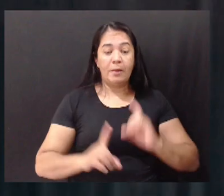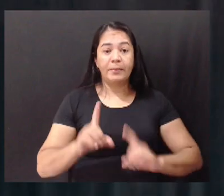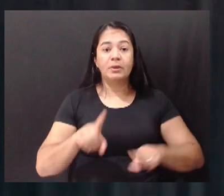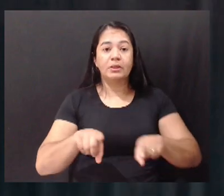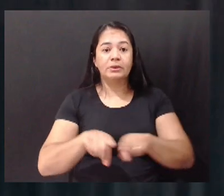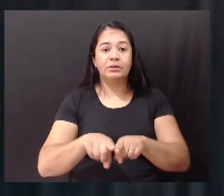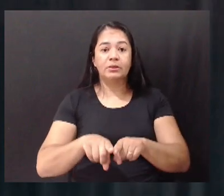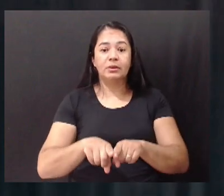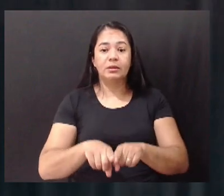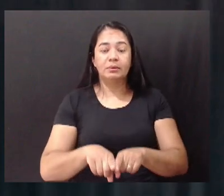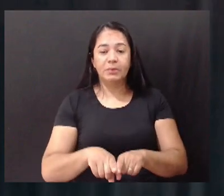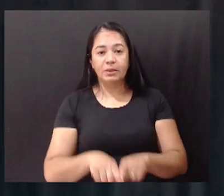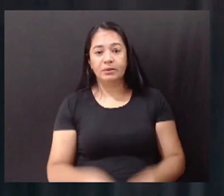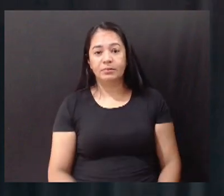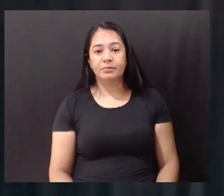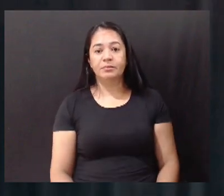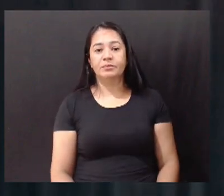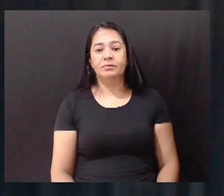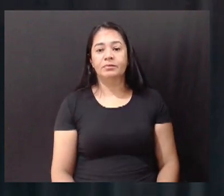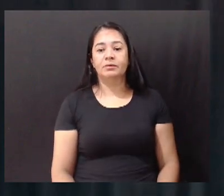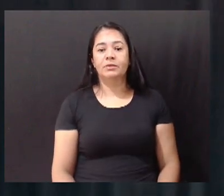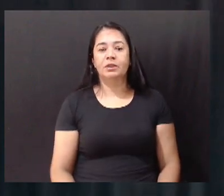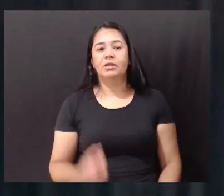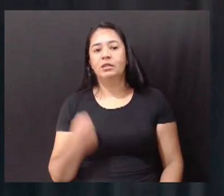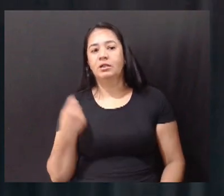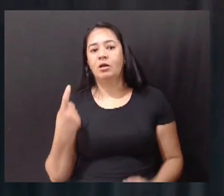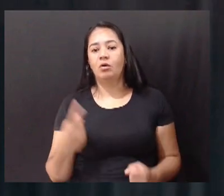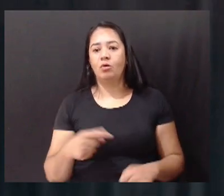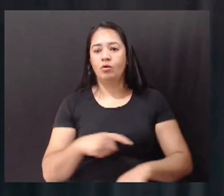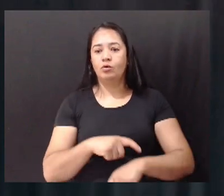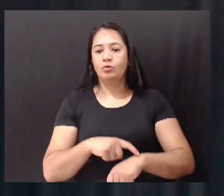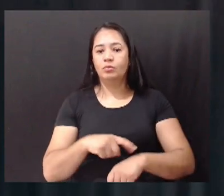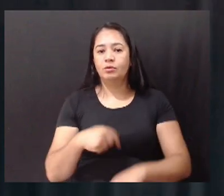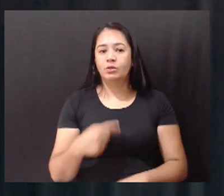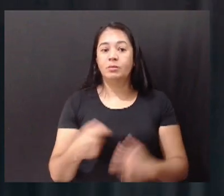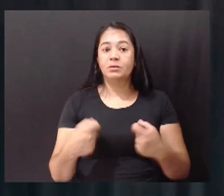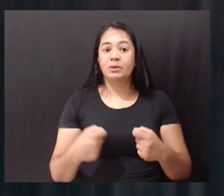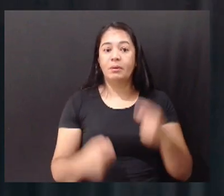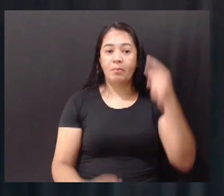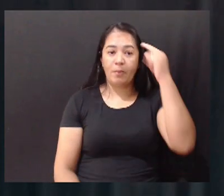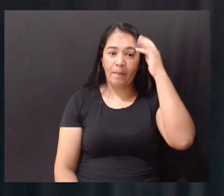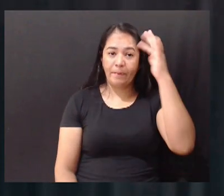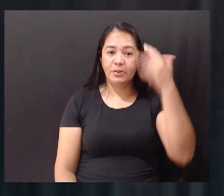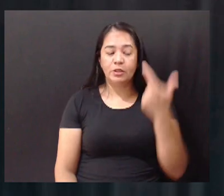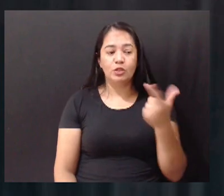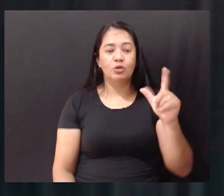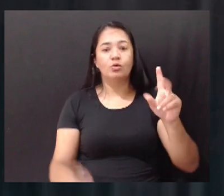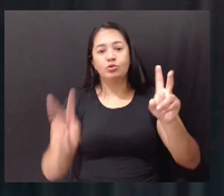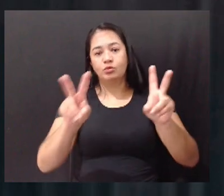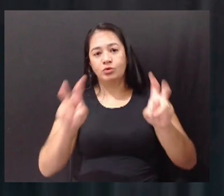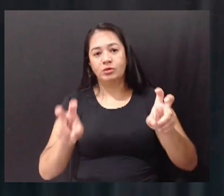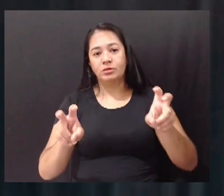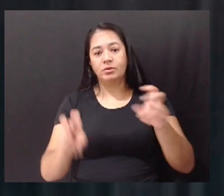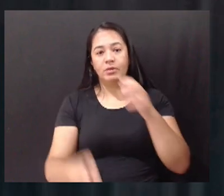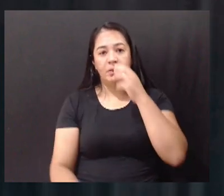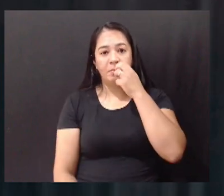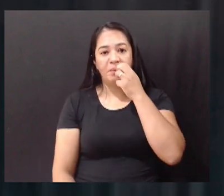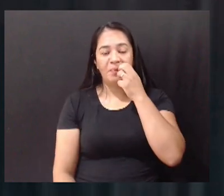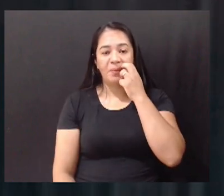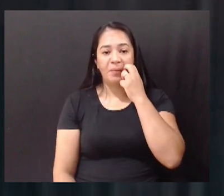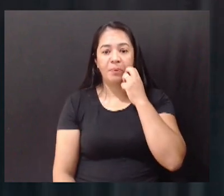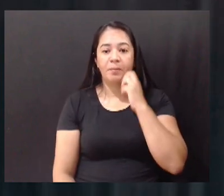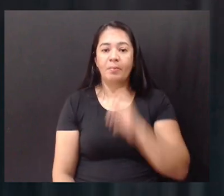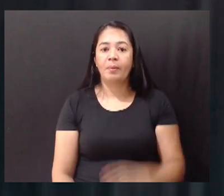menos intensos, né? Claro que em alguns momentos a gente precisa pensar em outras questões, que não só o excesso do